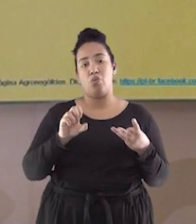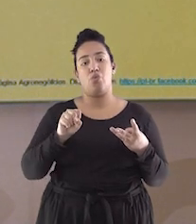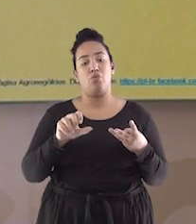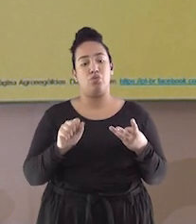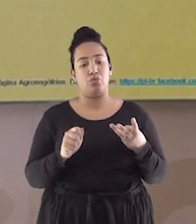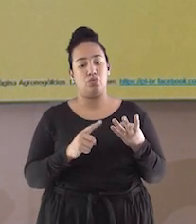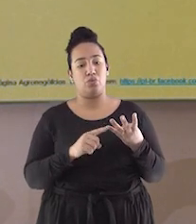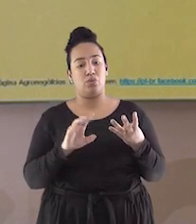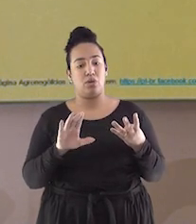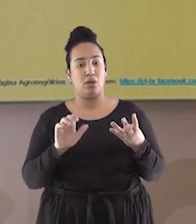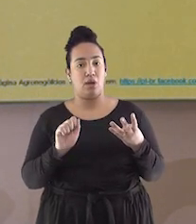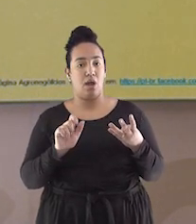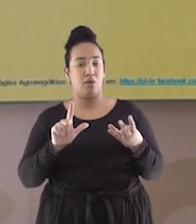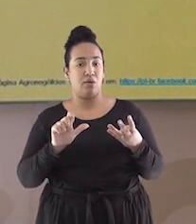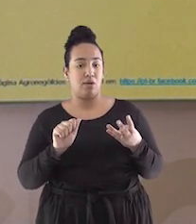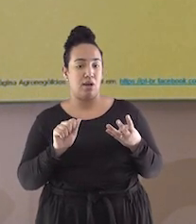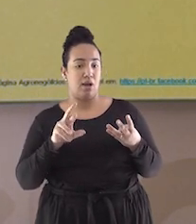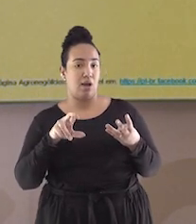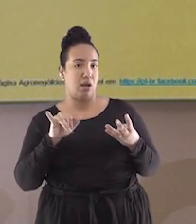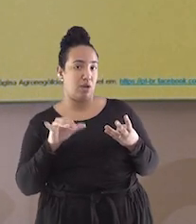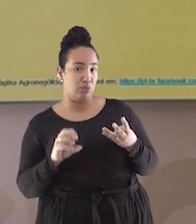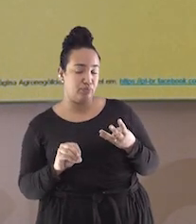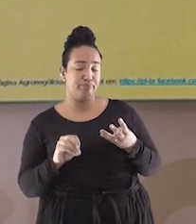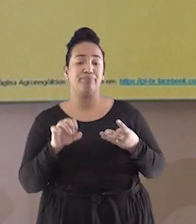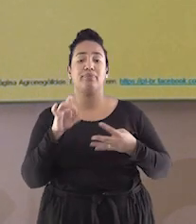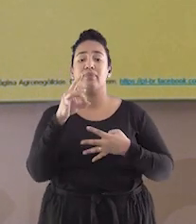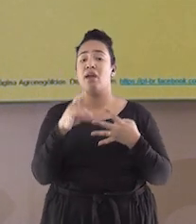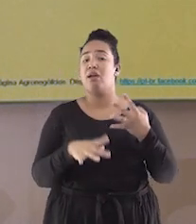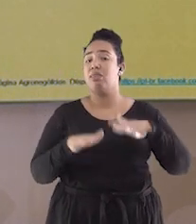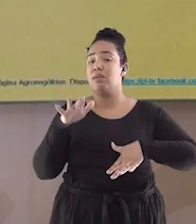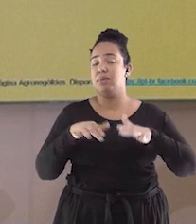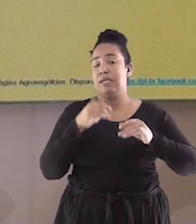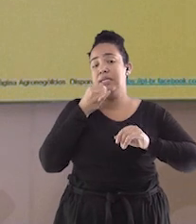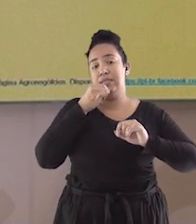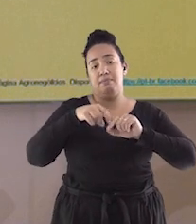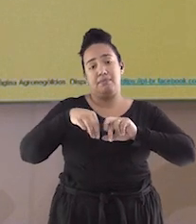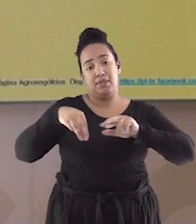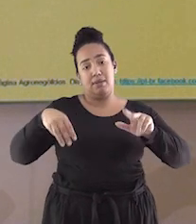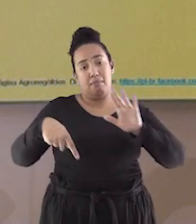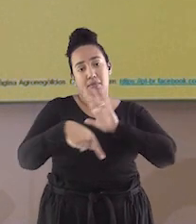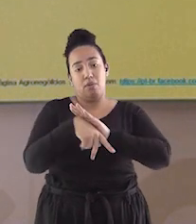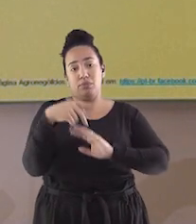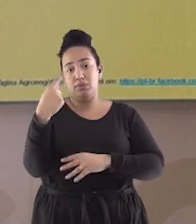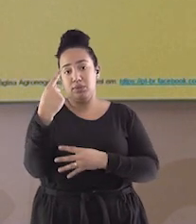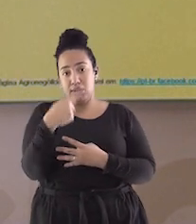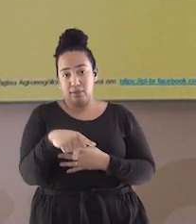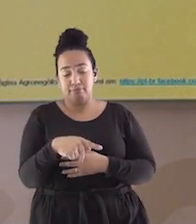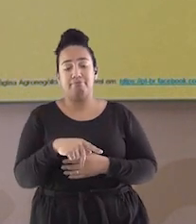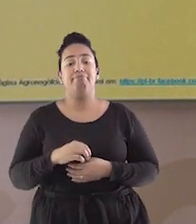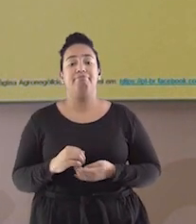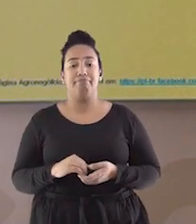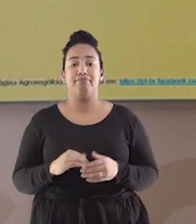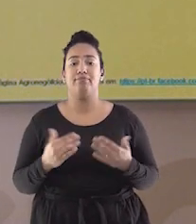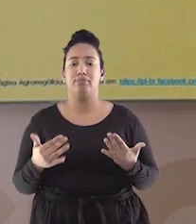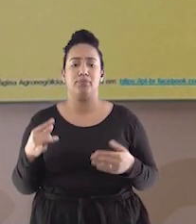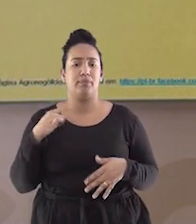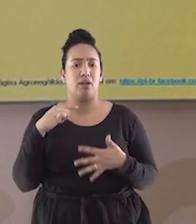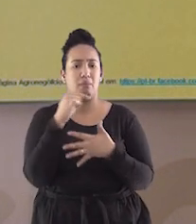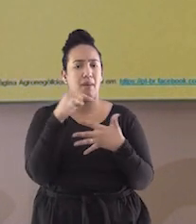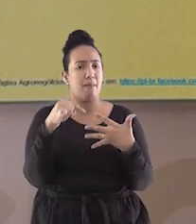dos compostos orgânicos e minerais que o compõem. Enfim, é uma série de fatores